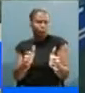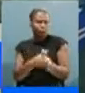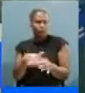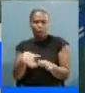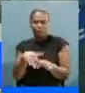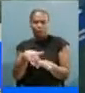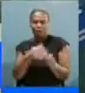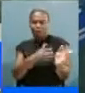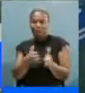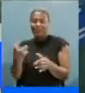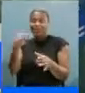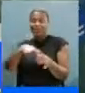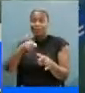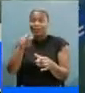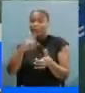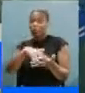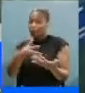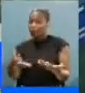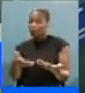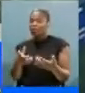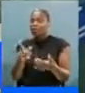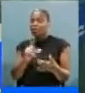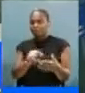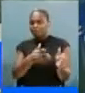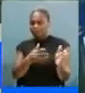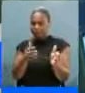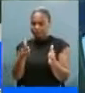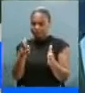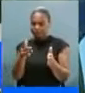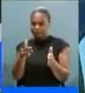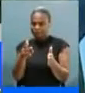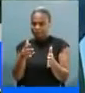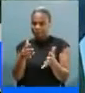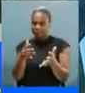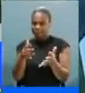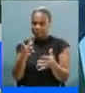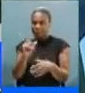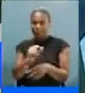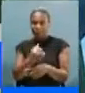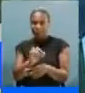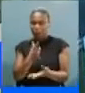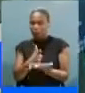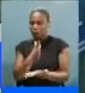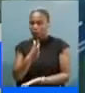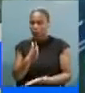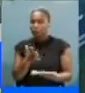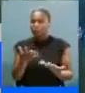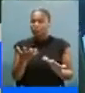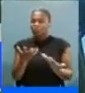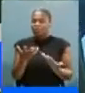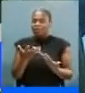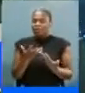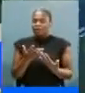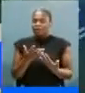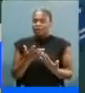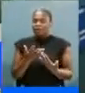vertentes dentro daquilo que é o plano. E, particularmente, não obstante a